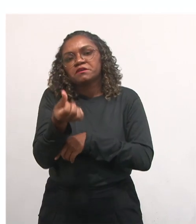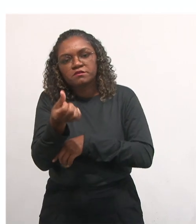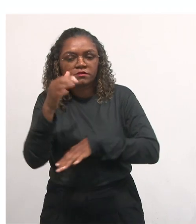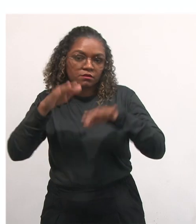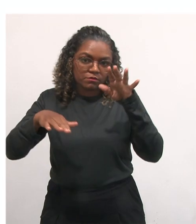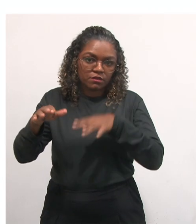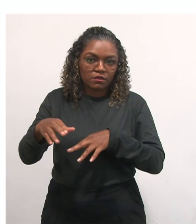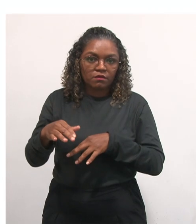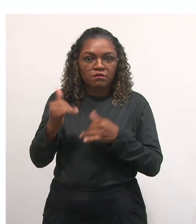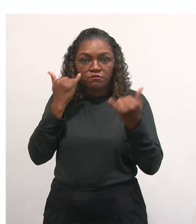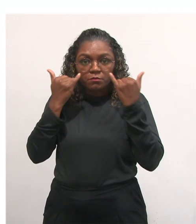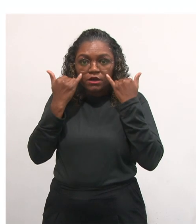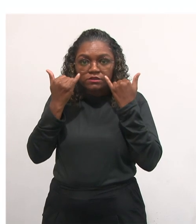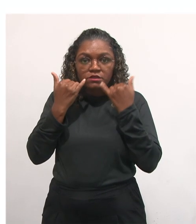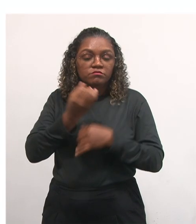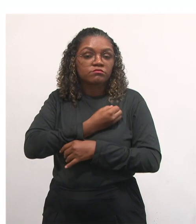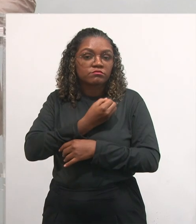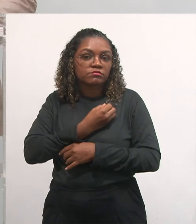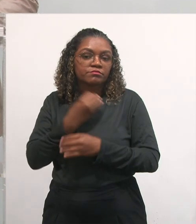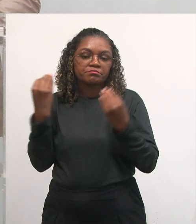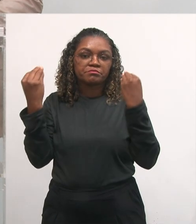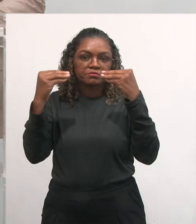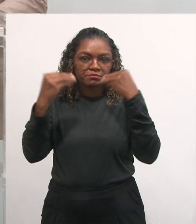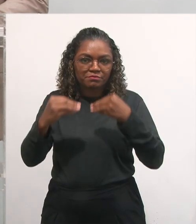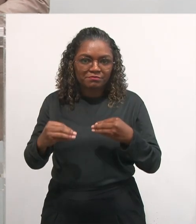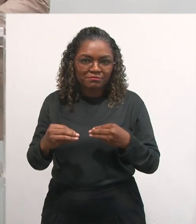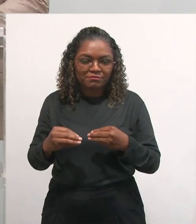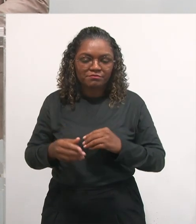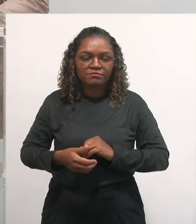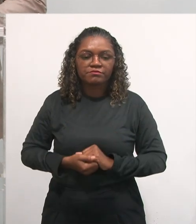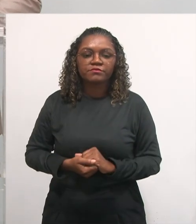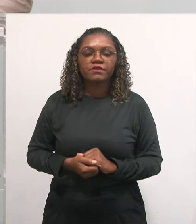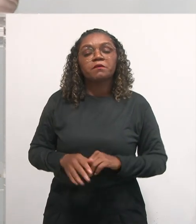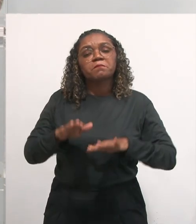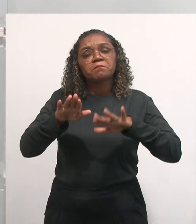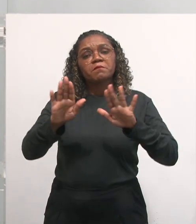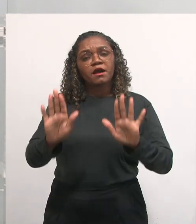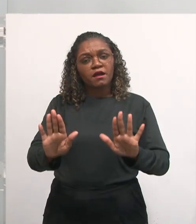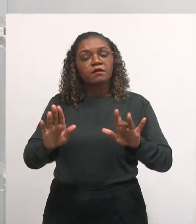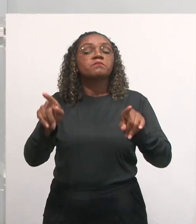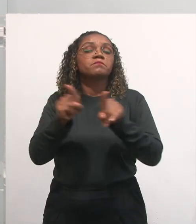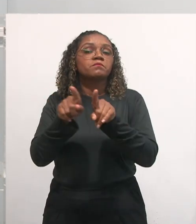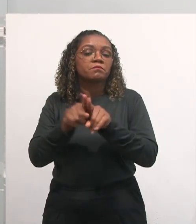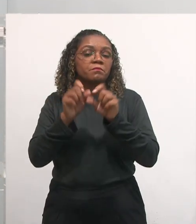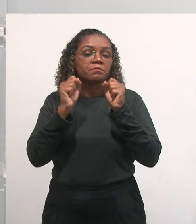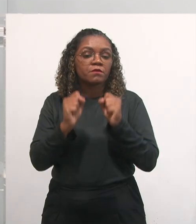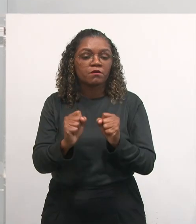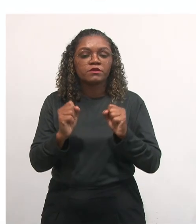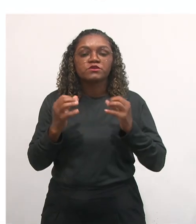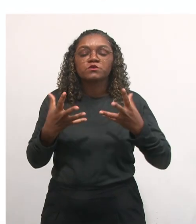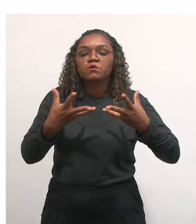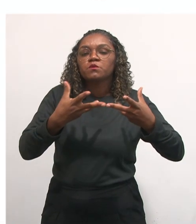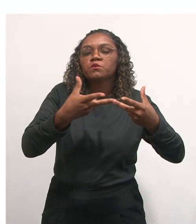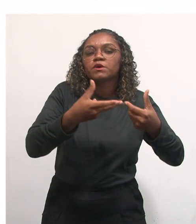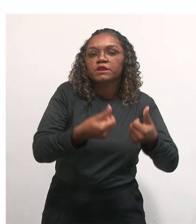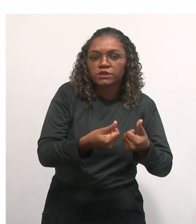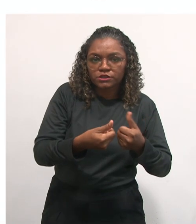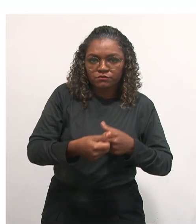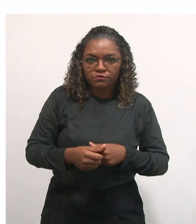é uma informação que vem em forma de número, ok? E pode ser qualitativo, né? Olha exemplo, assim, ó,